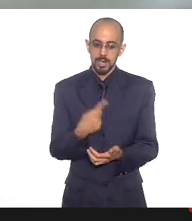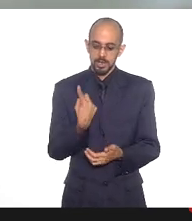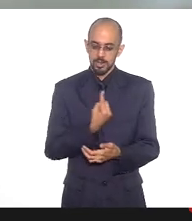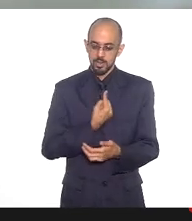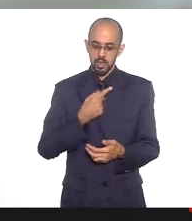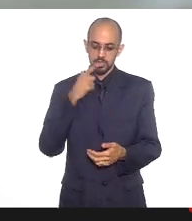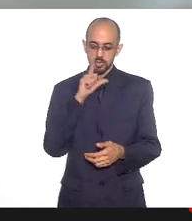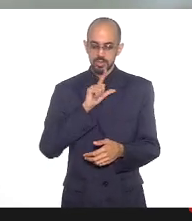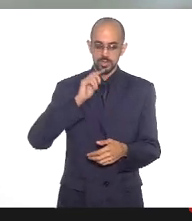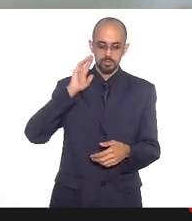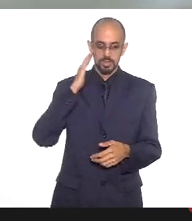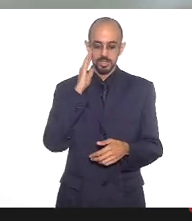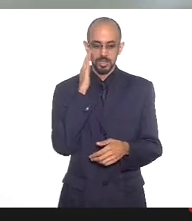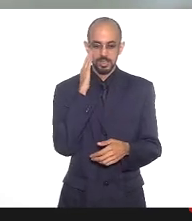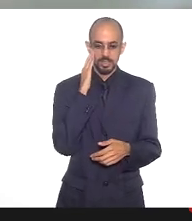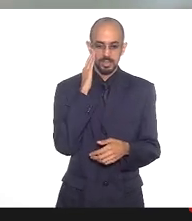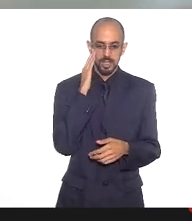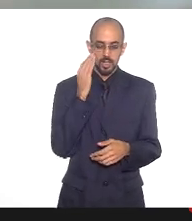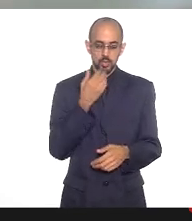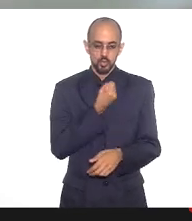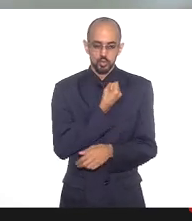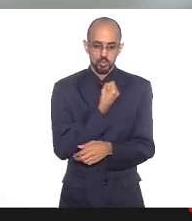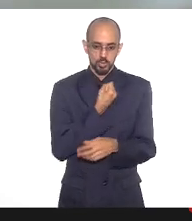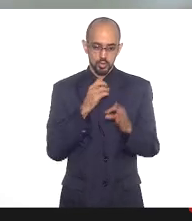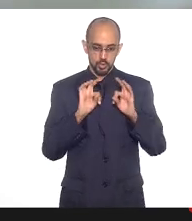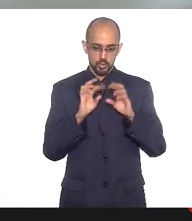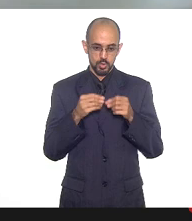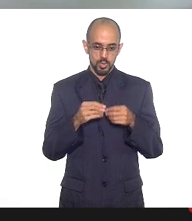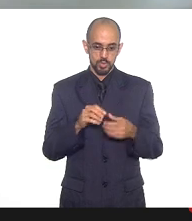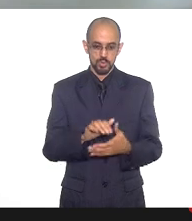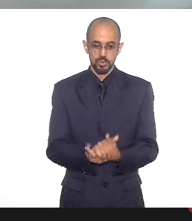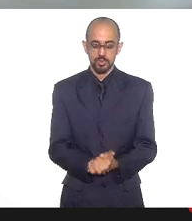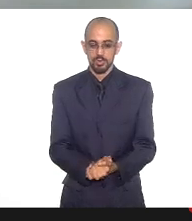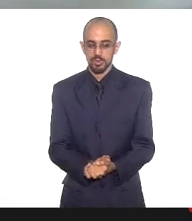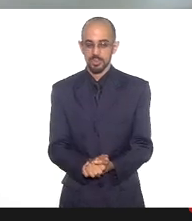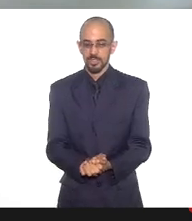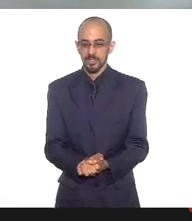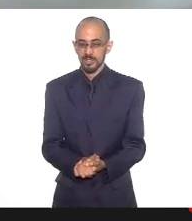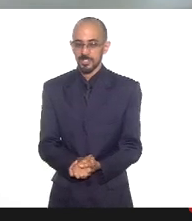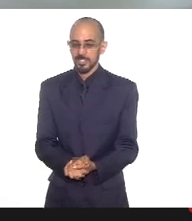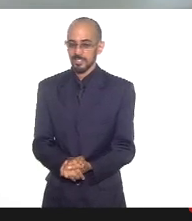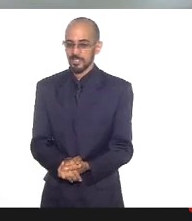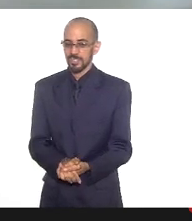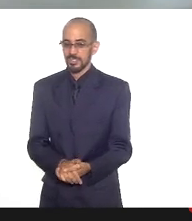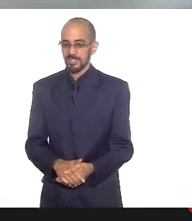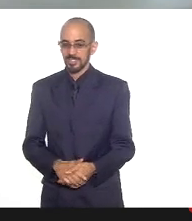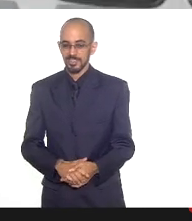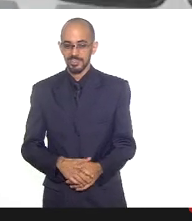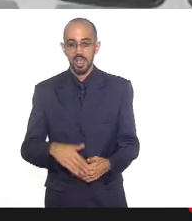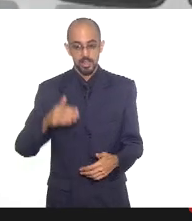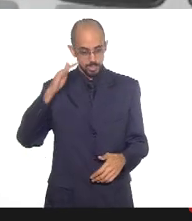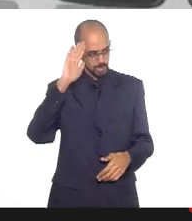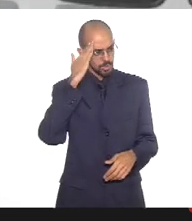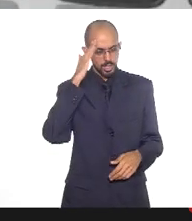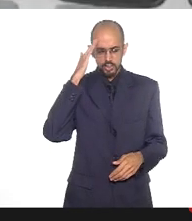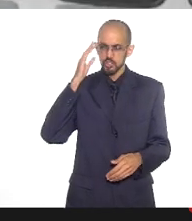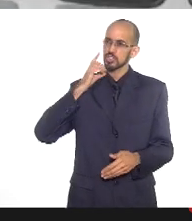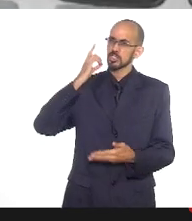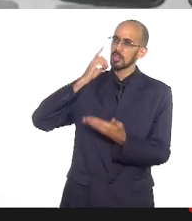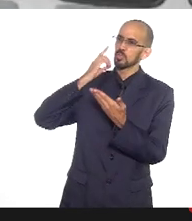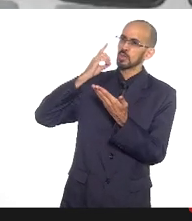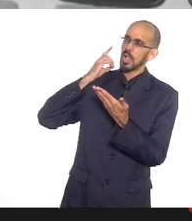entender também numericamente. Entendeu, doutor Gadelha? Entendi, deputado. Nós,